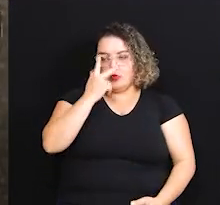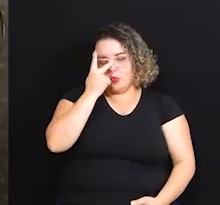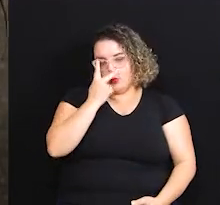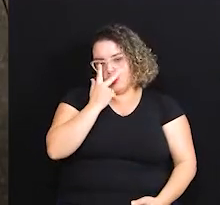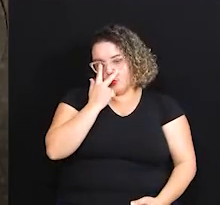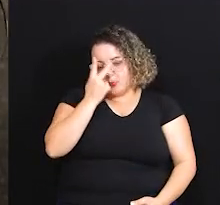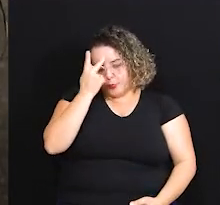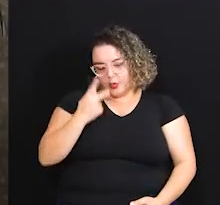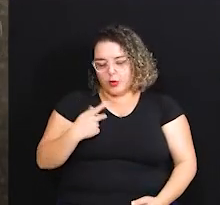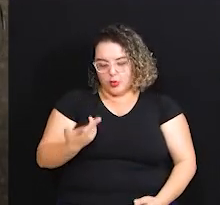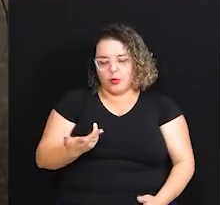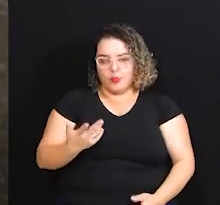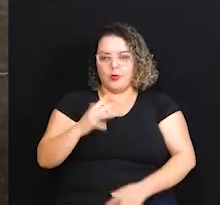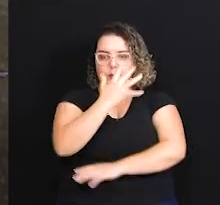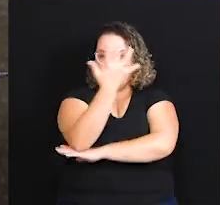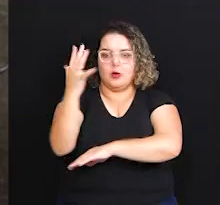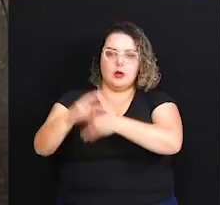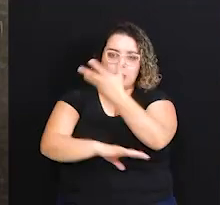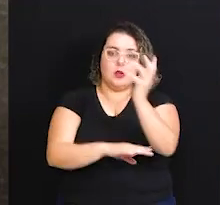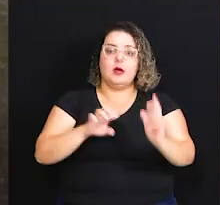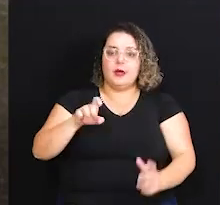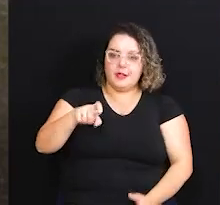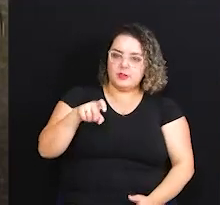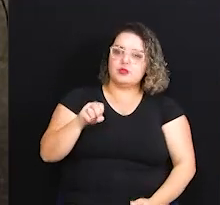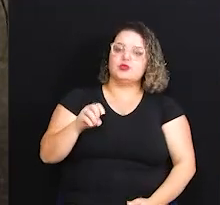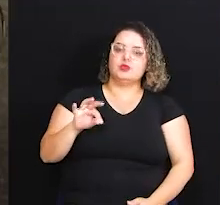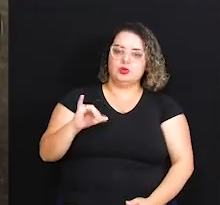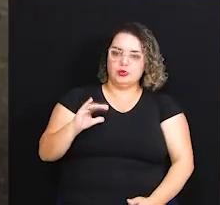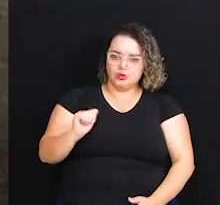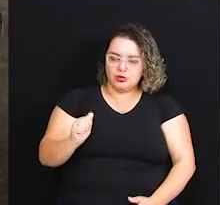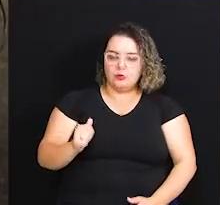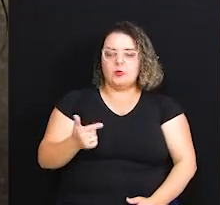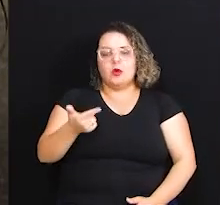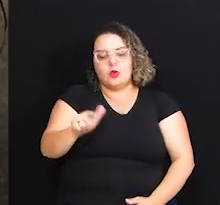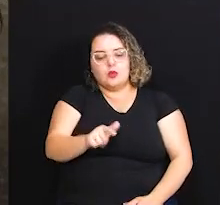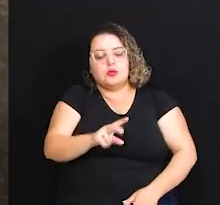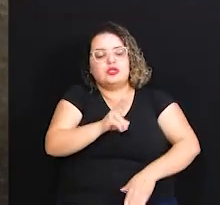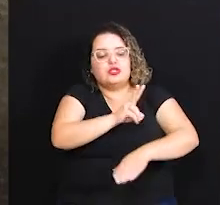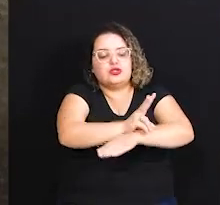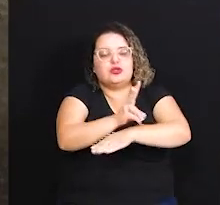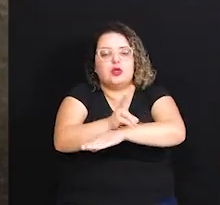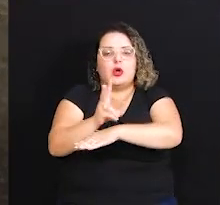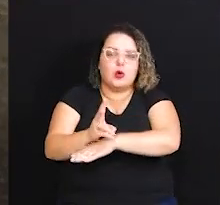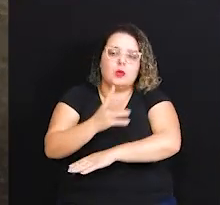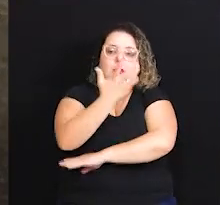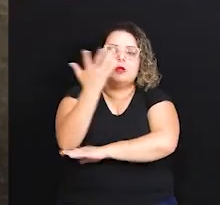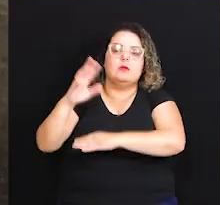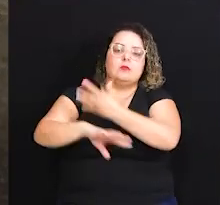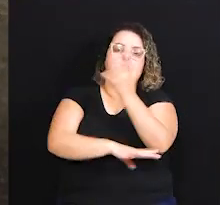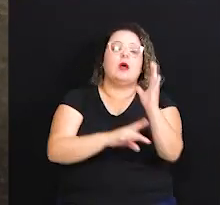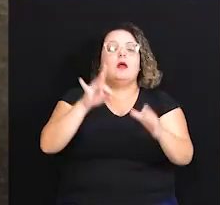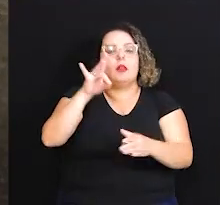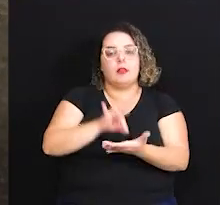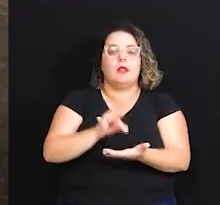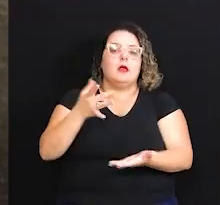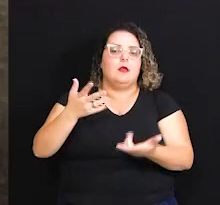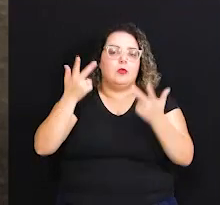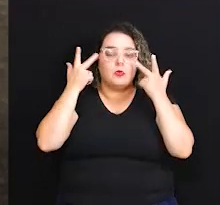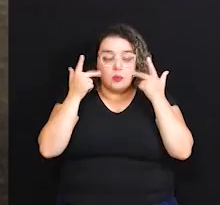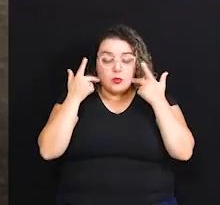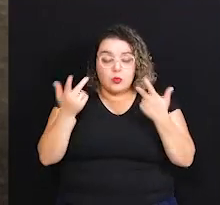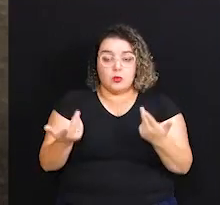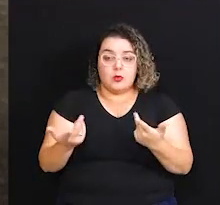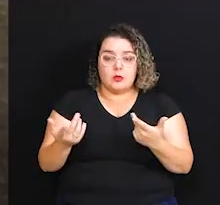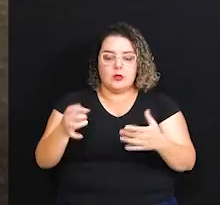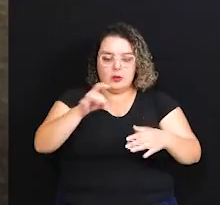árvores exóticas gera um problema, sim, para a conservação das árvores nativas. Muitas vezes são plantadas, mas